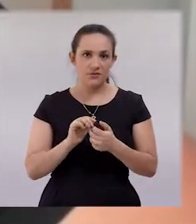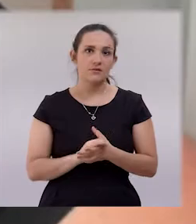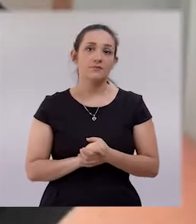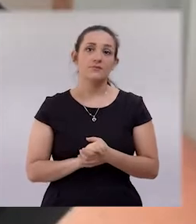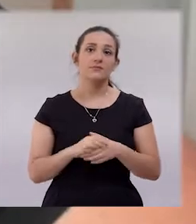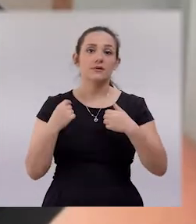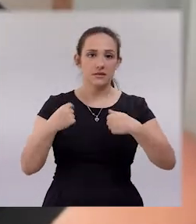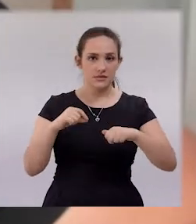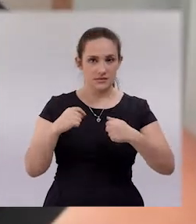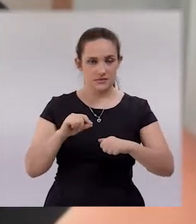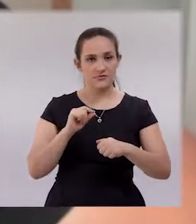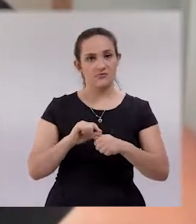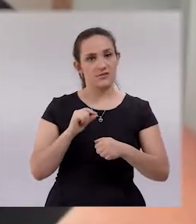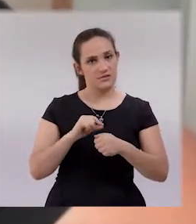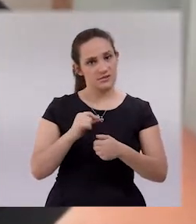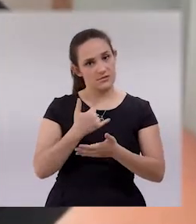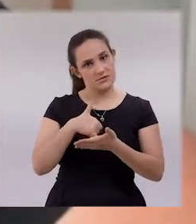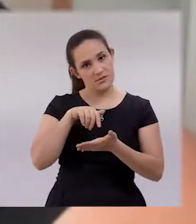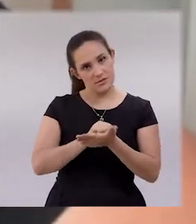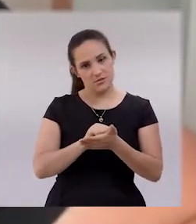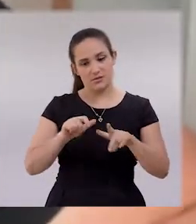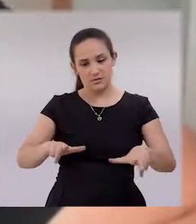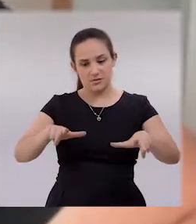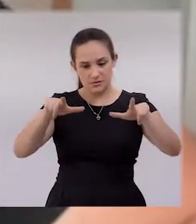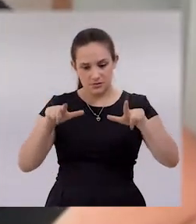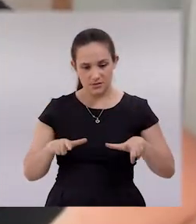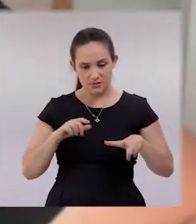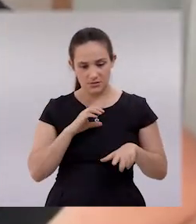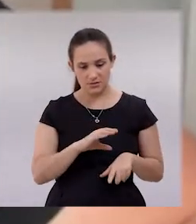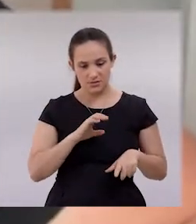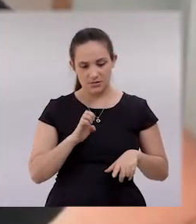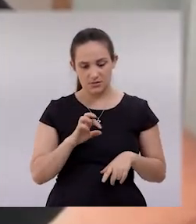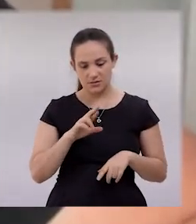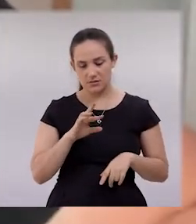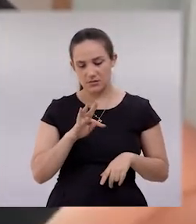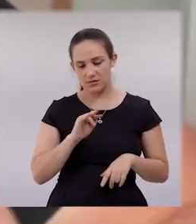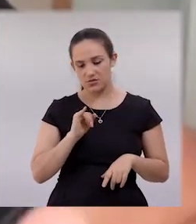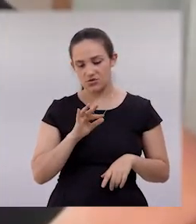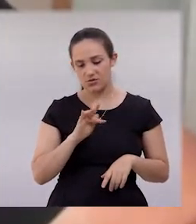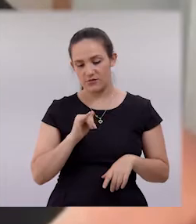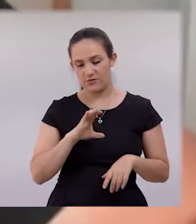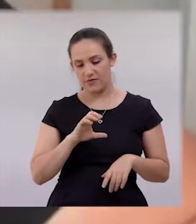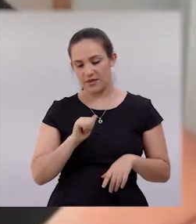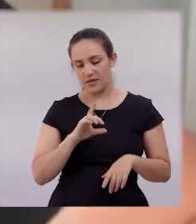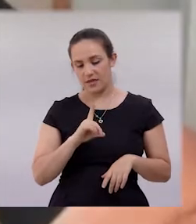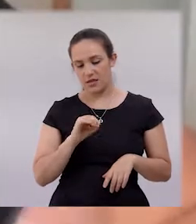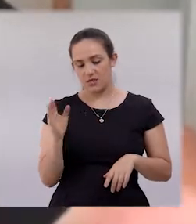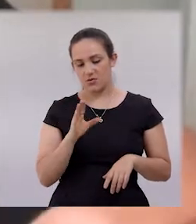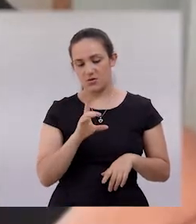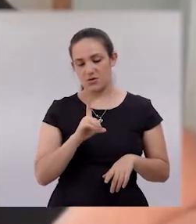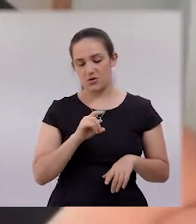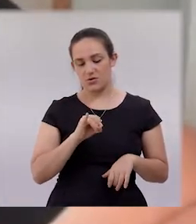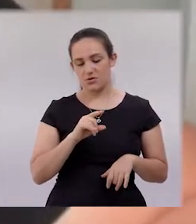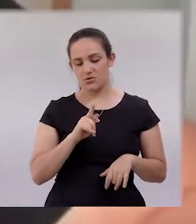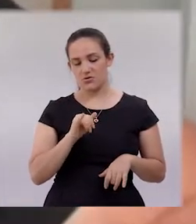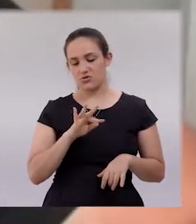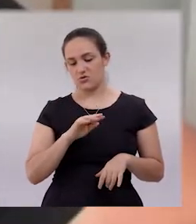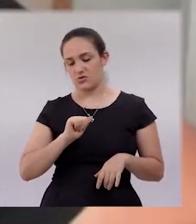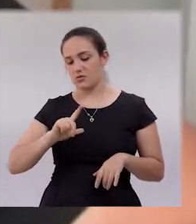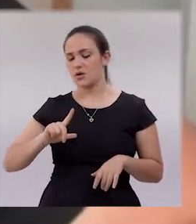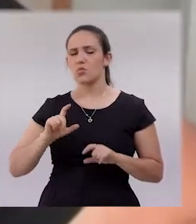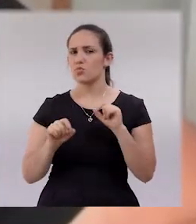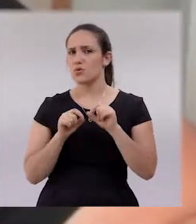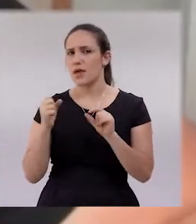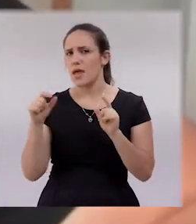de emissão eletrônica, eles precisam ter um certificado digital. O que quer dizer isso? Esse